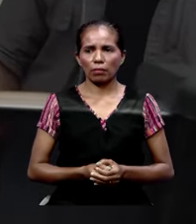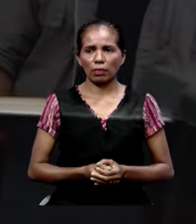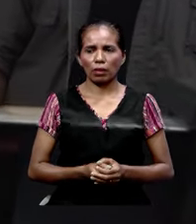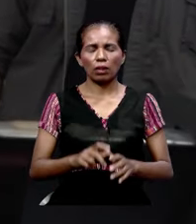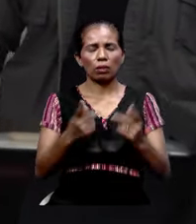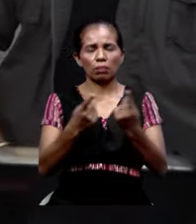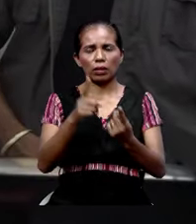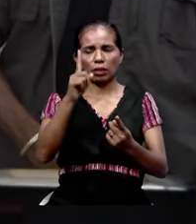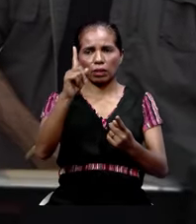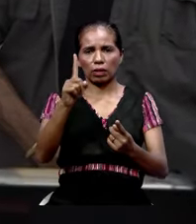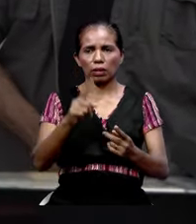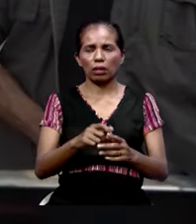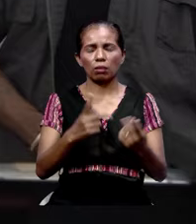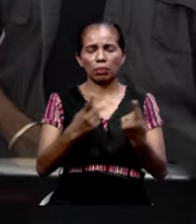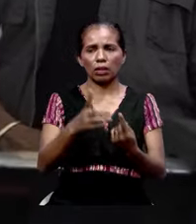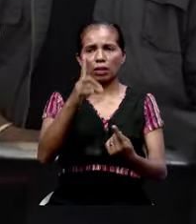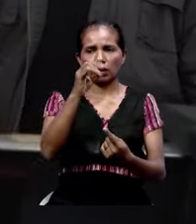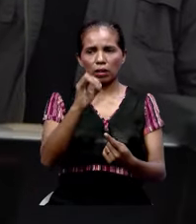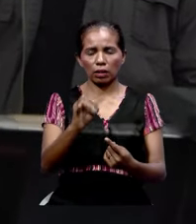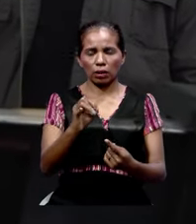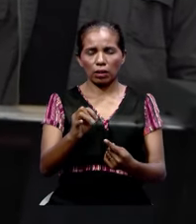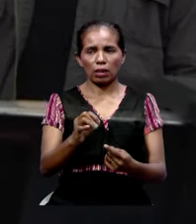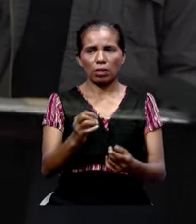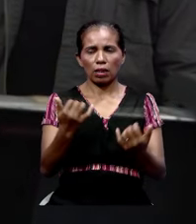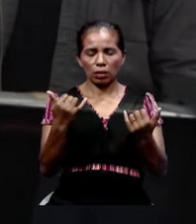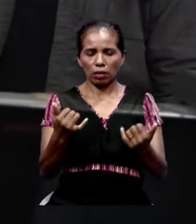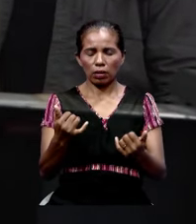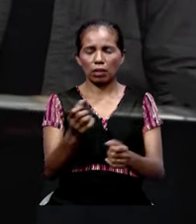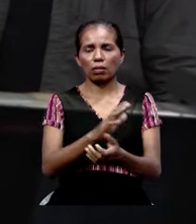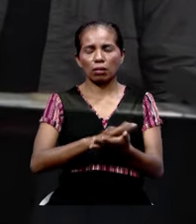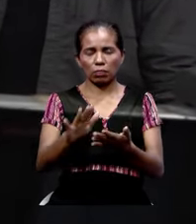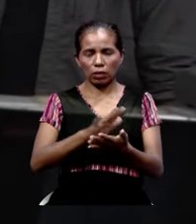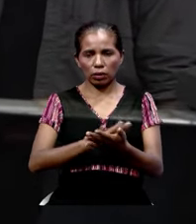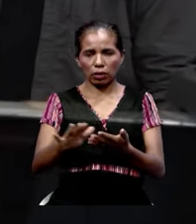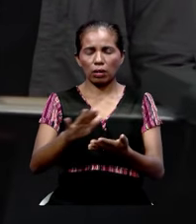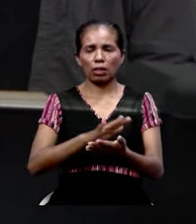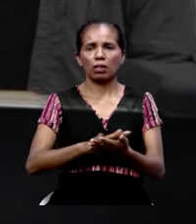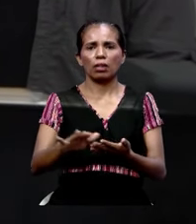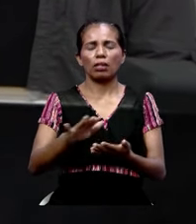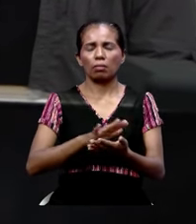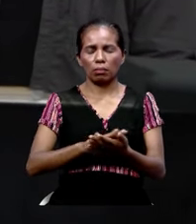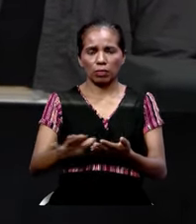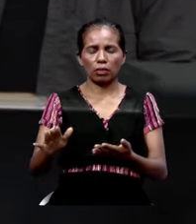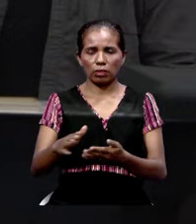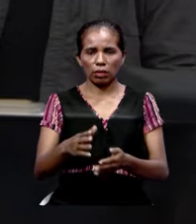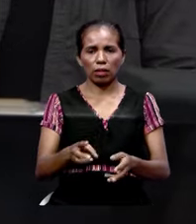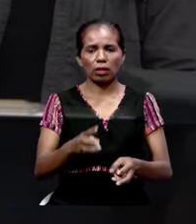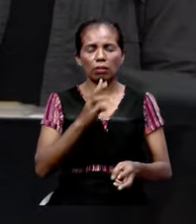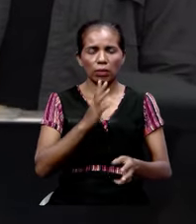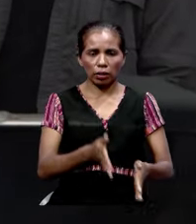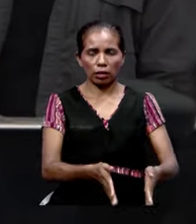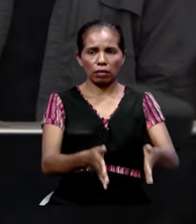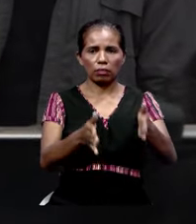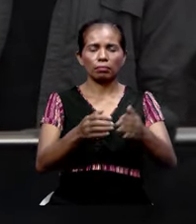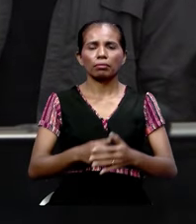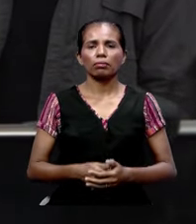Ida. Companhia Dili, Dili United, mas agora resina sa. Hamos hamos ela ya baleta sa. Duração contrato